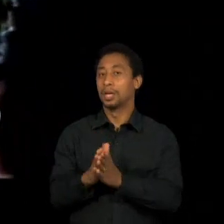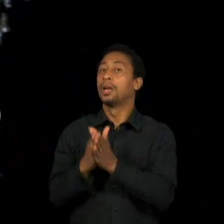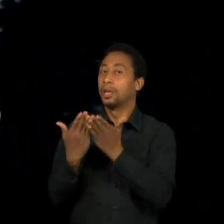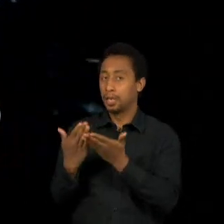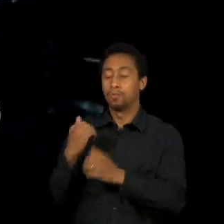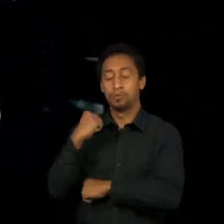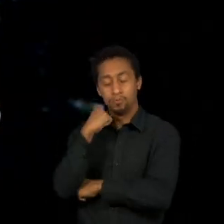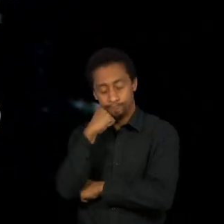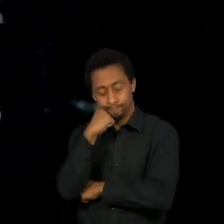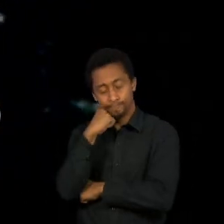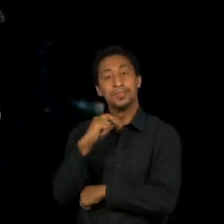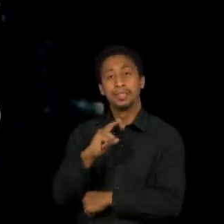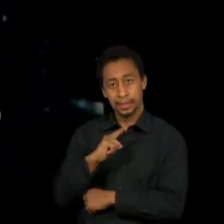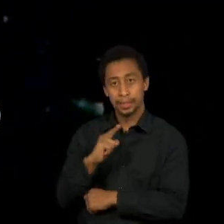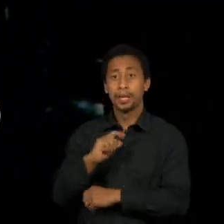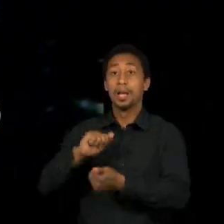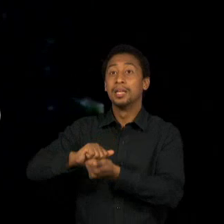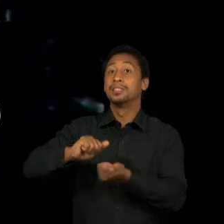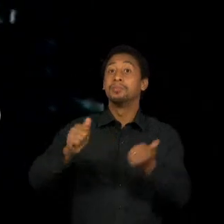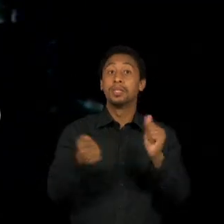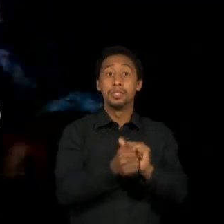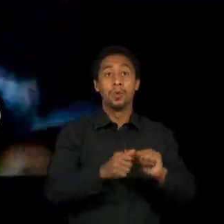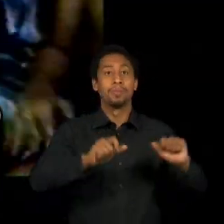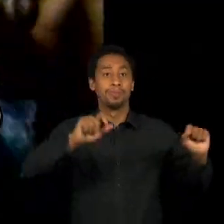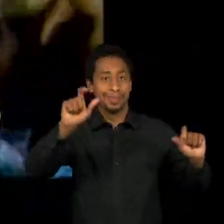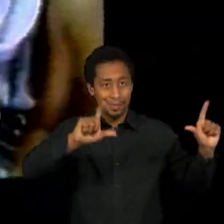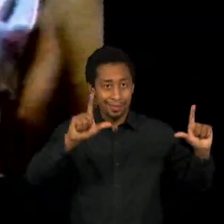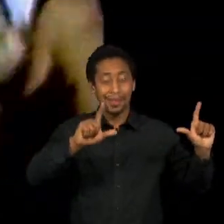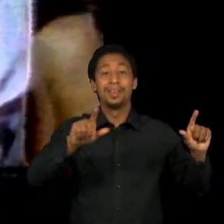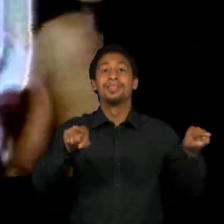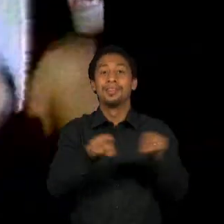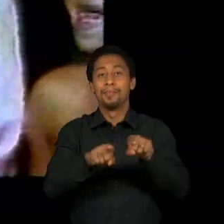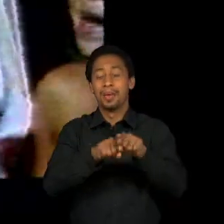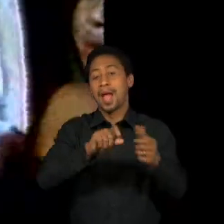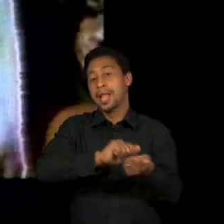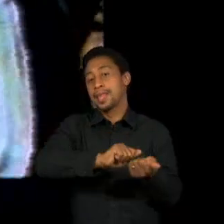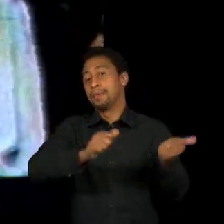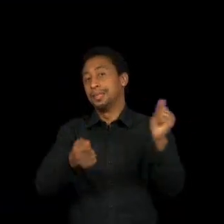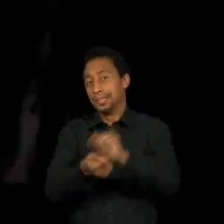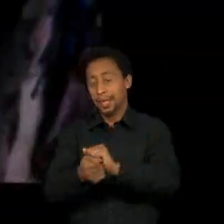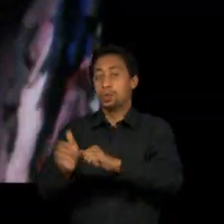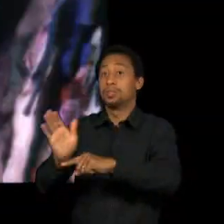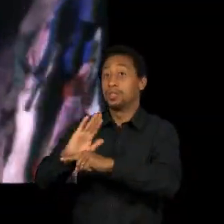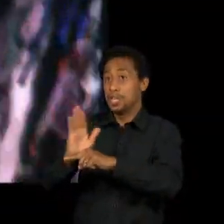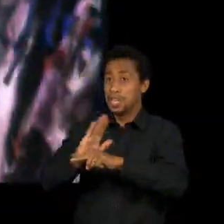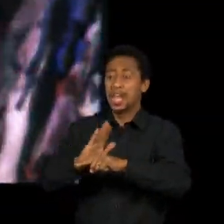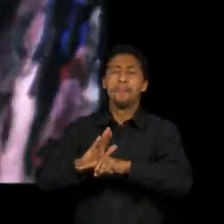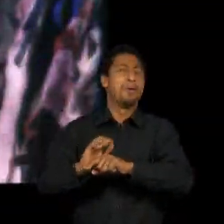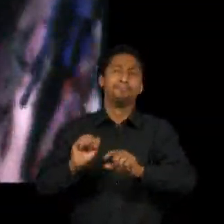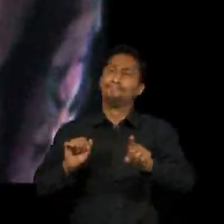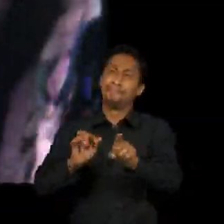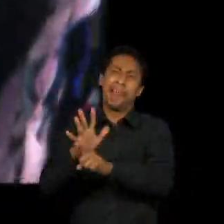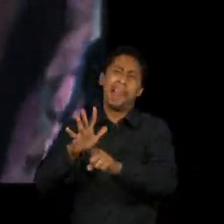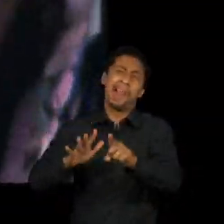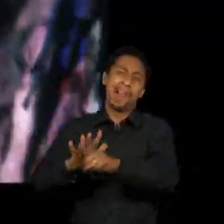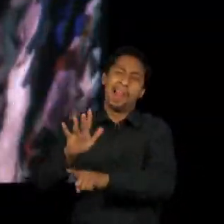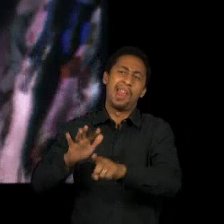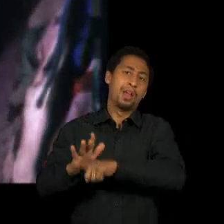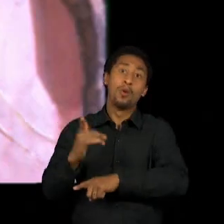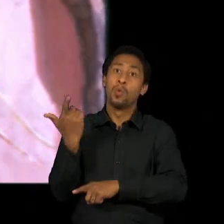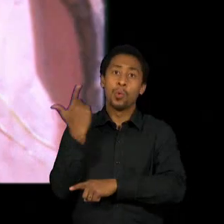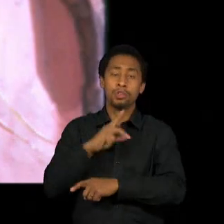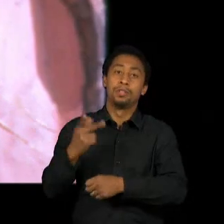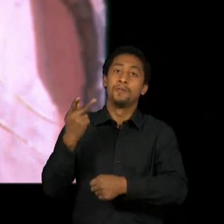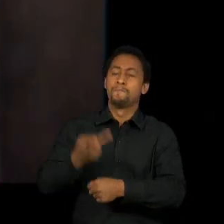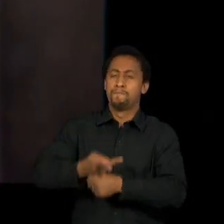As adaptações para TV e cinema tomaram o mesmo caminho. Recebeu dezenas dos mais prestigiados prêmios, títulos